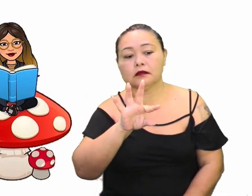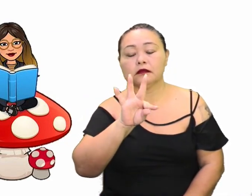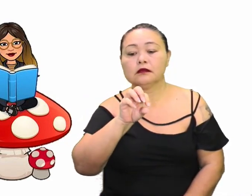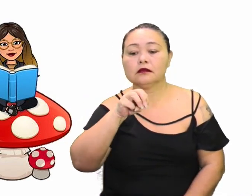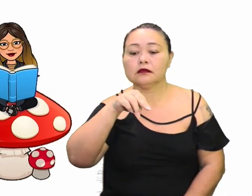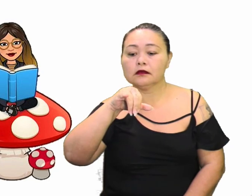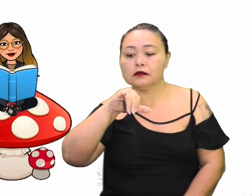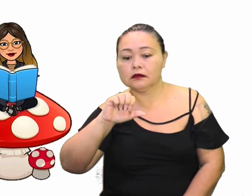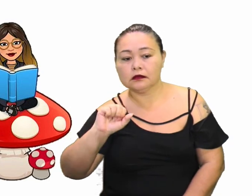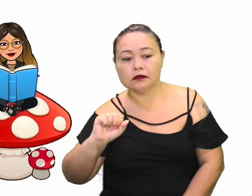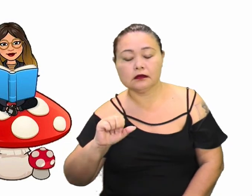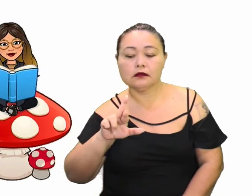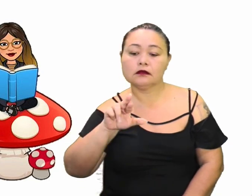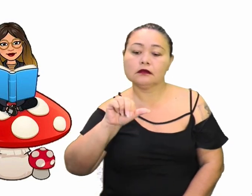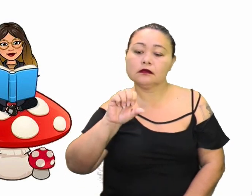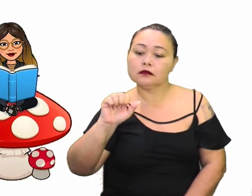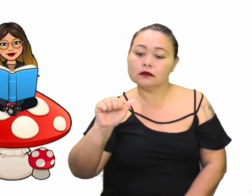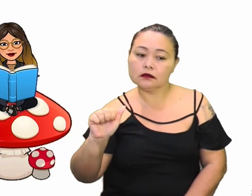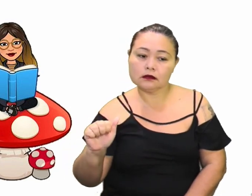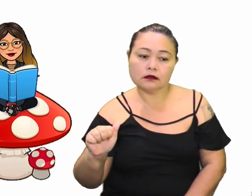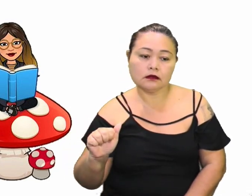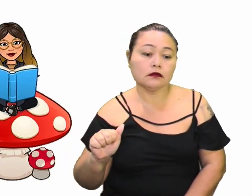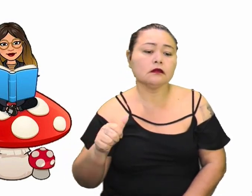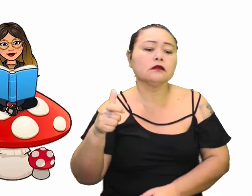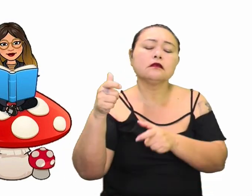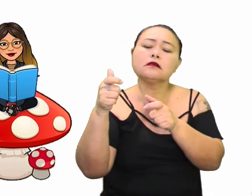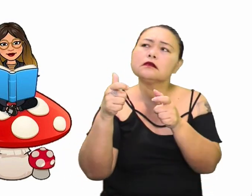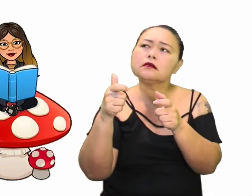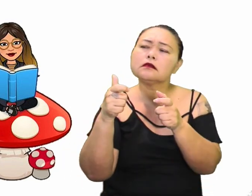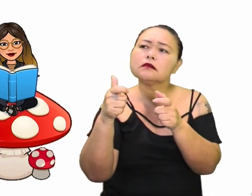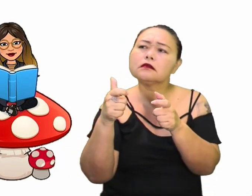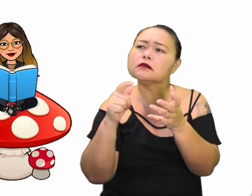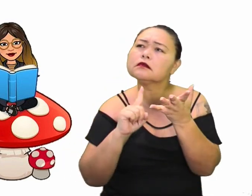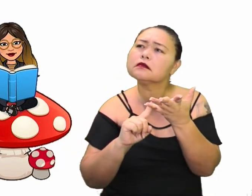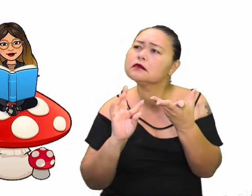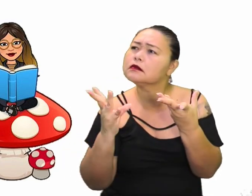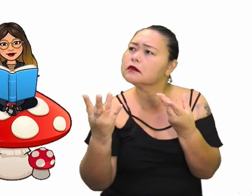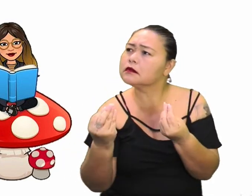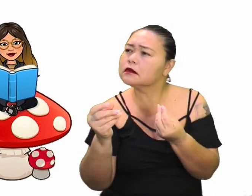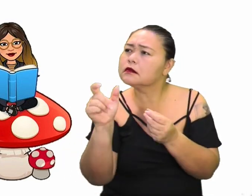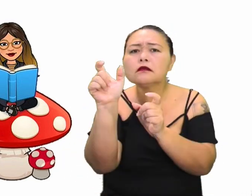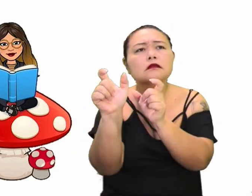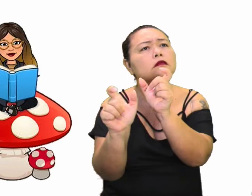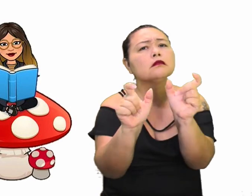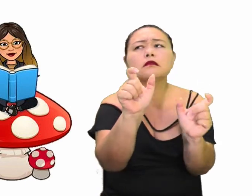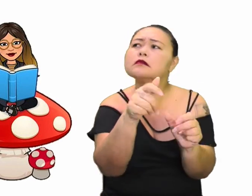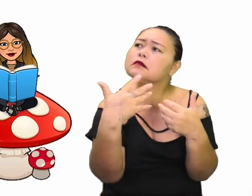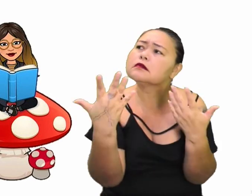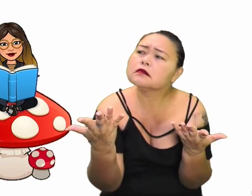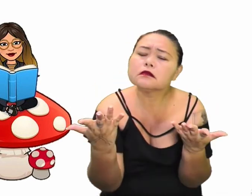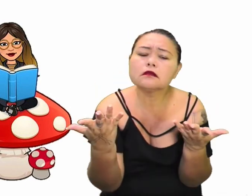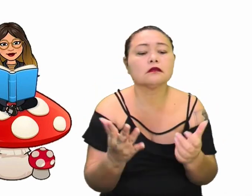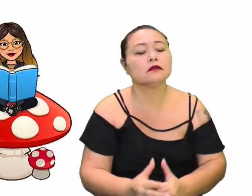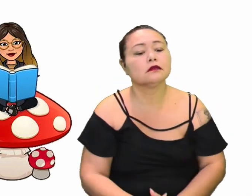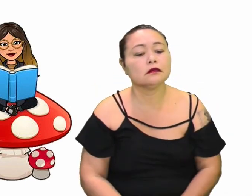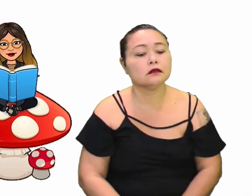da Rocinha, é um texto? Você aí, juntamente com seu